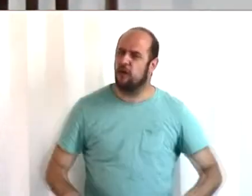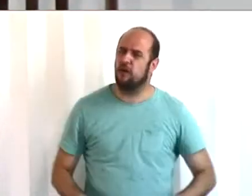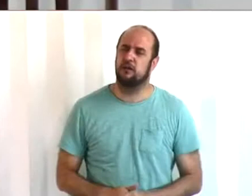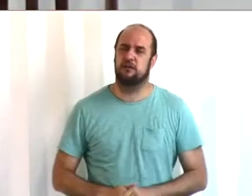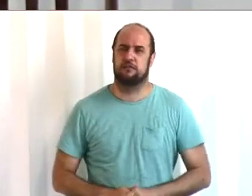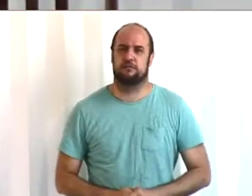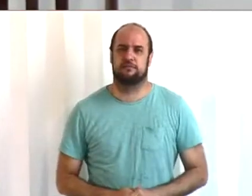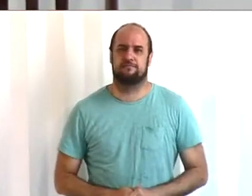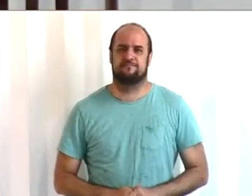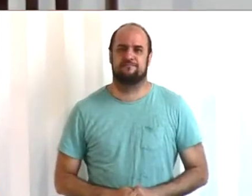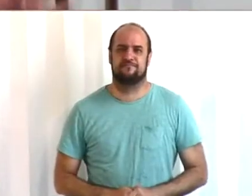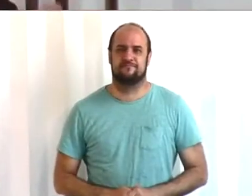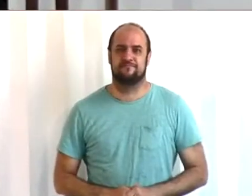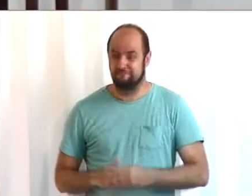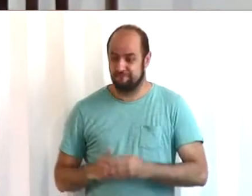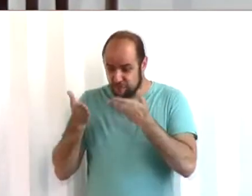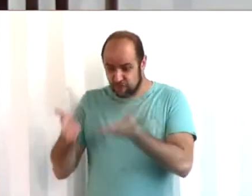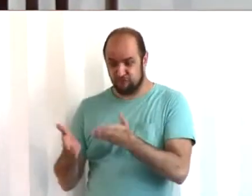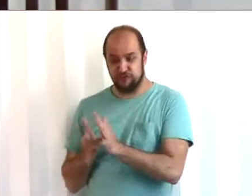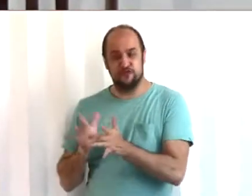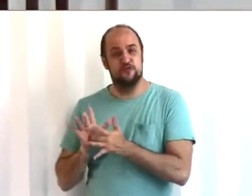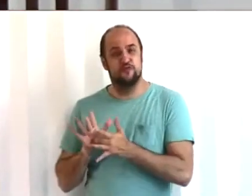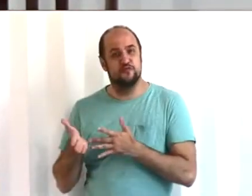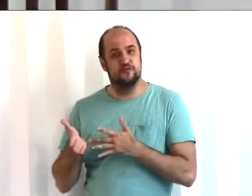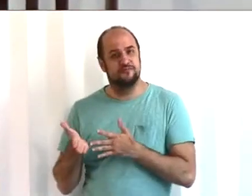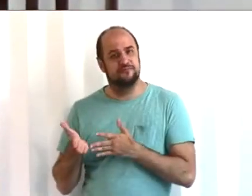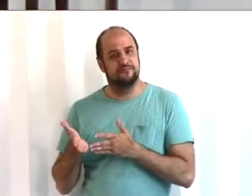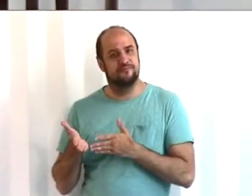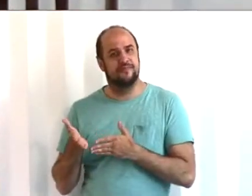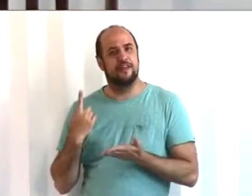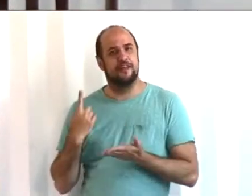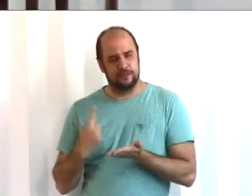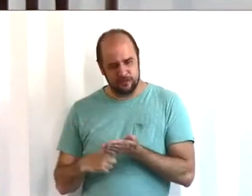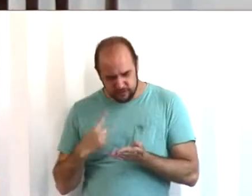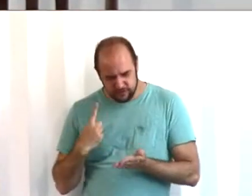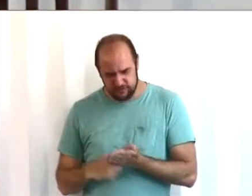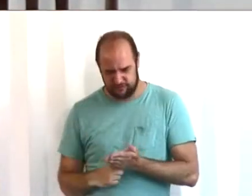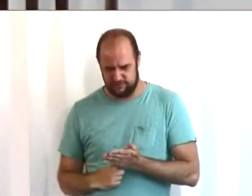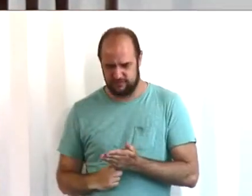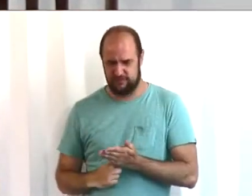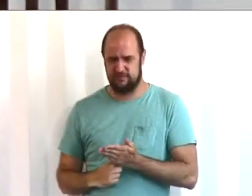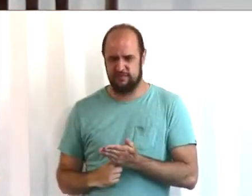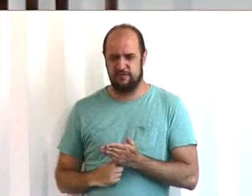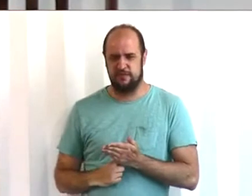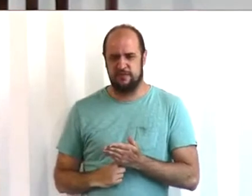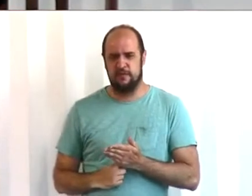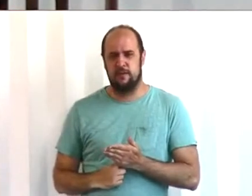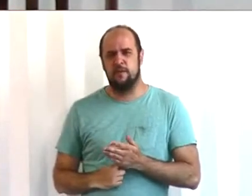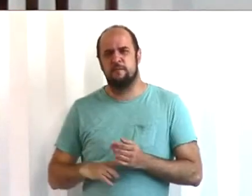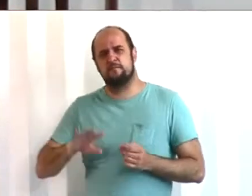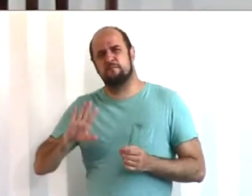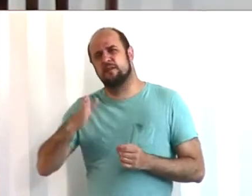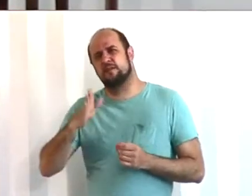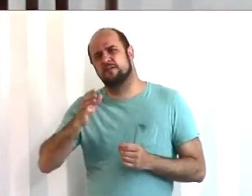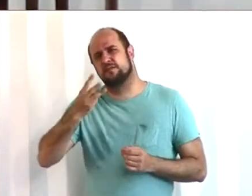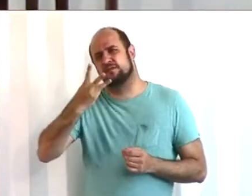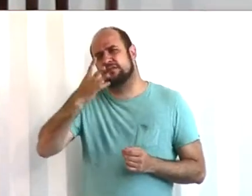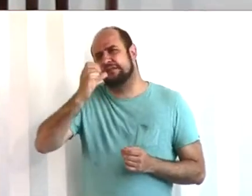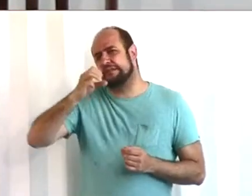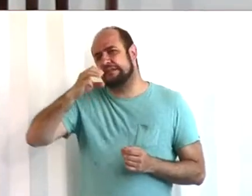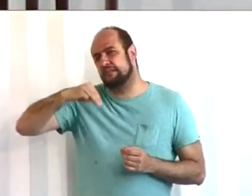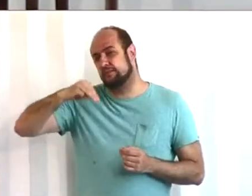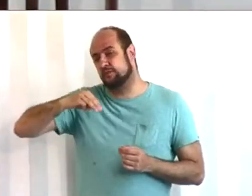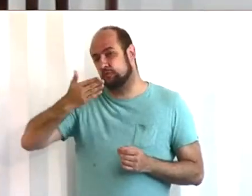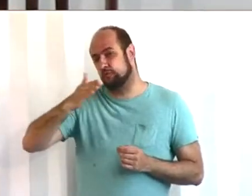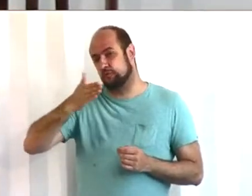Este Jesus, a última notícia que eu tenho de que ele foi pregado, fazem mais ou menos uma meia hora, um